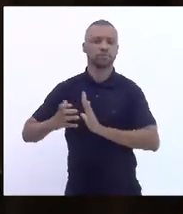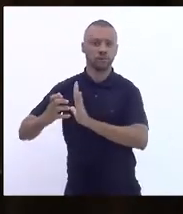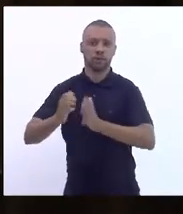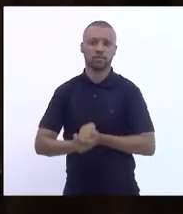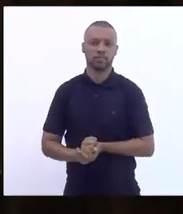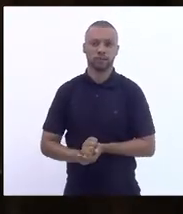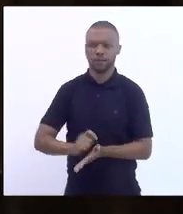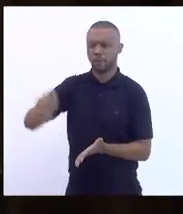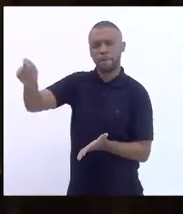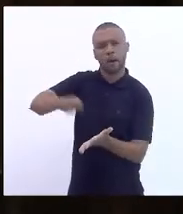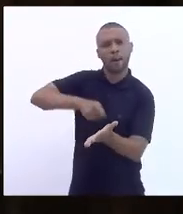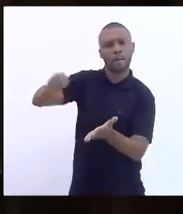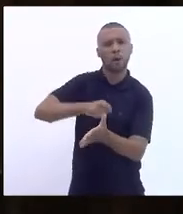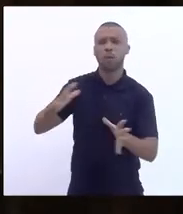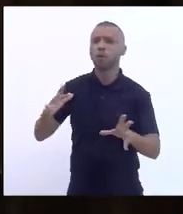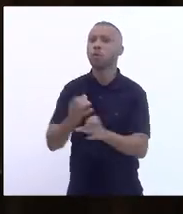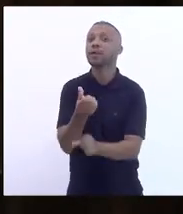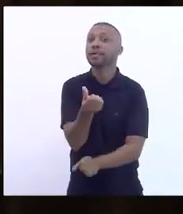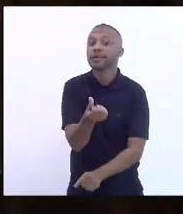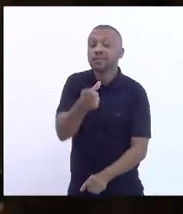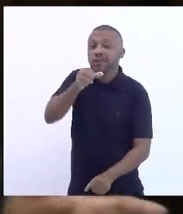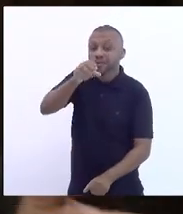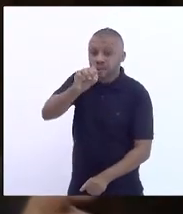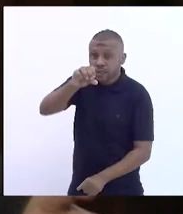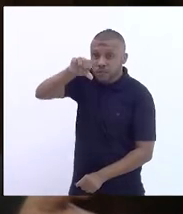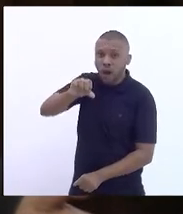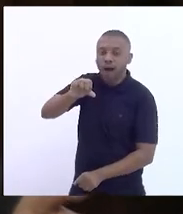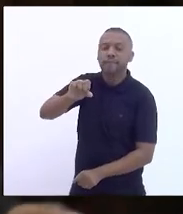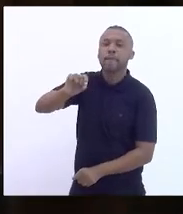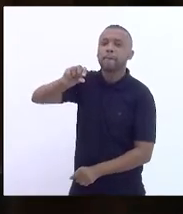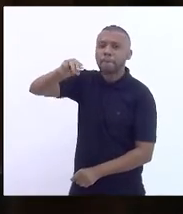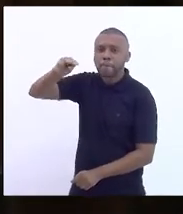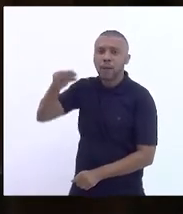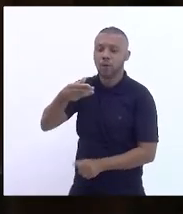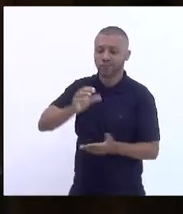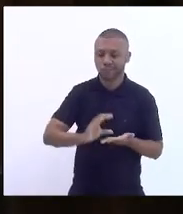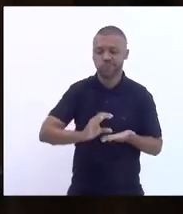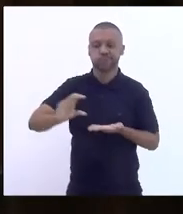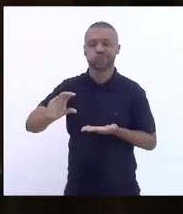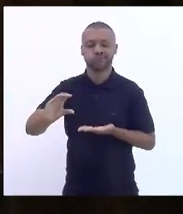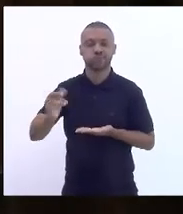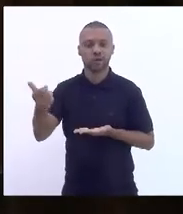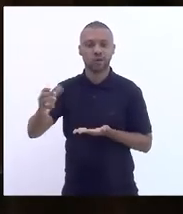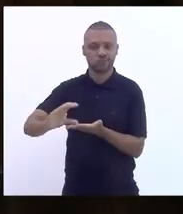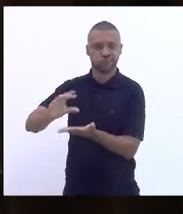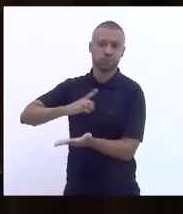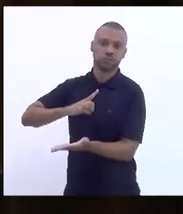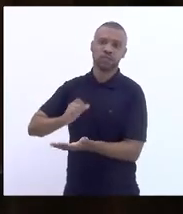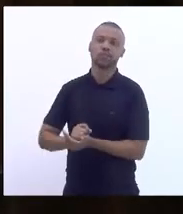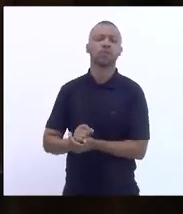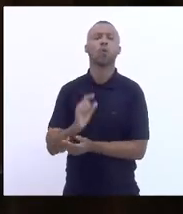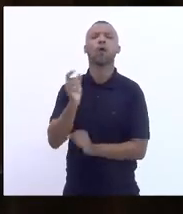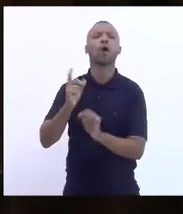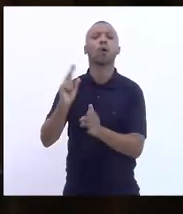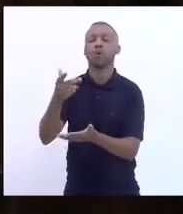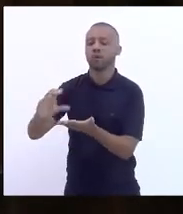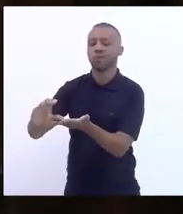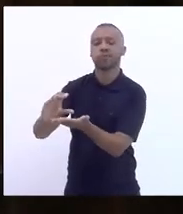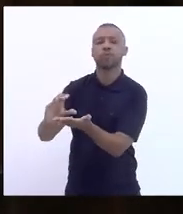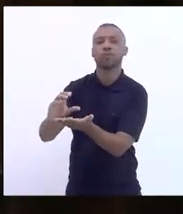em 609 milhões tema de grande para isso o que aconteceu esse dinheiro foi